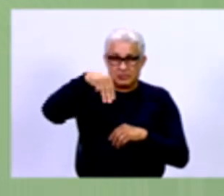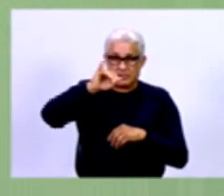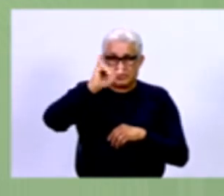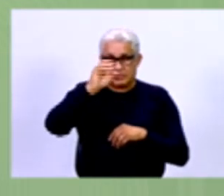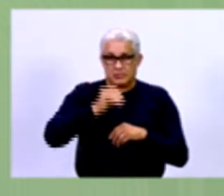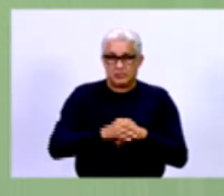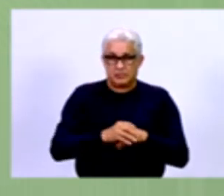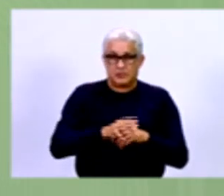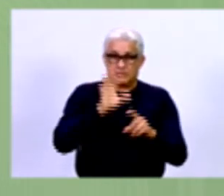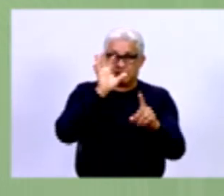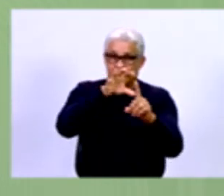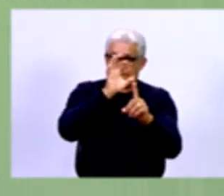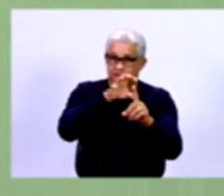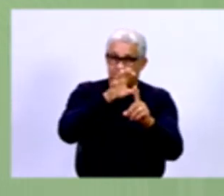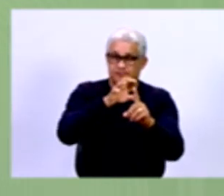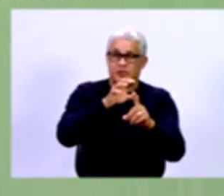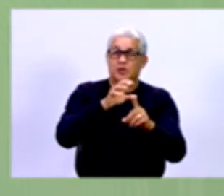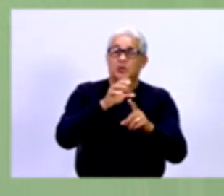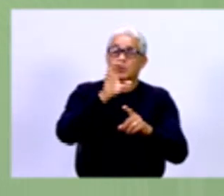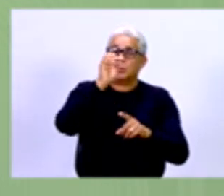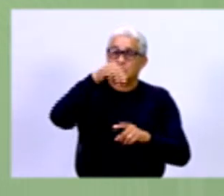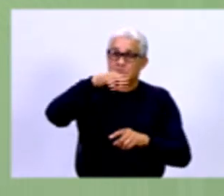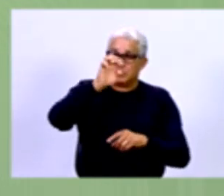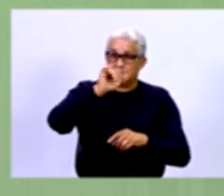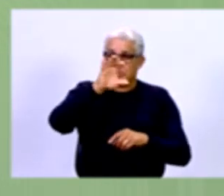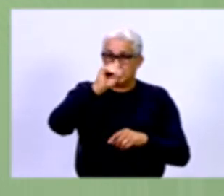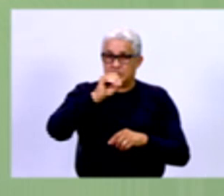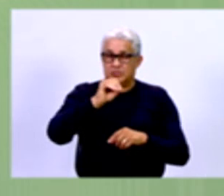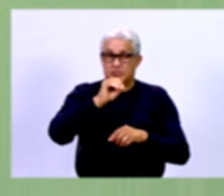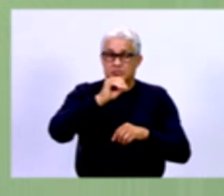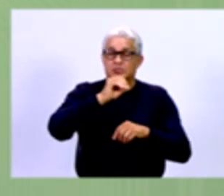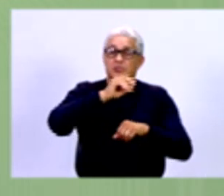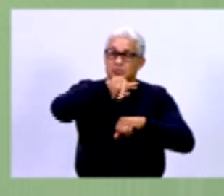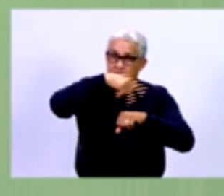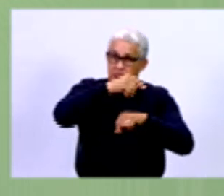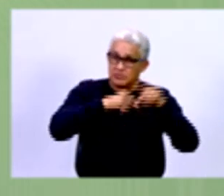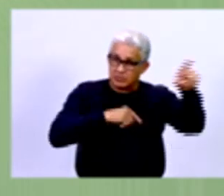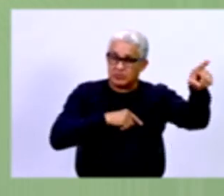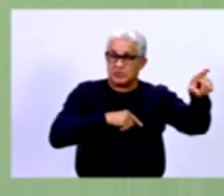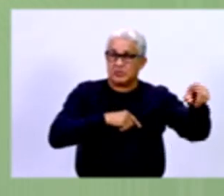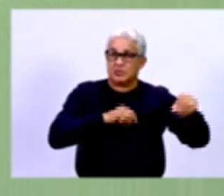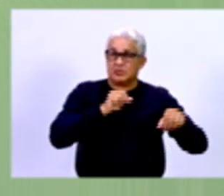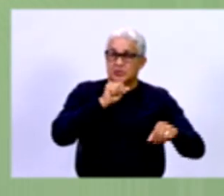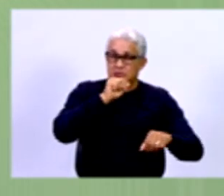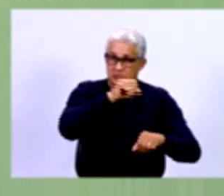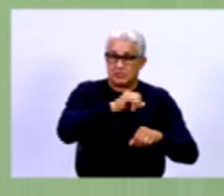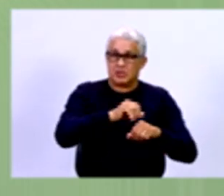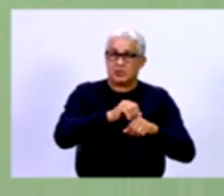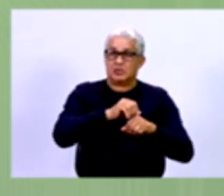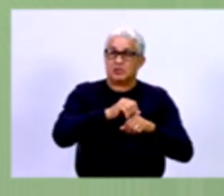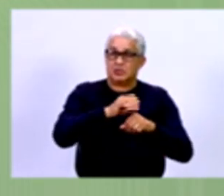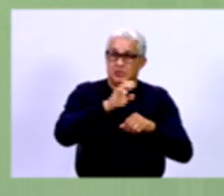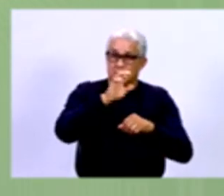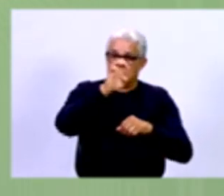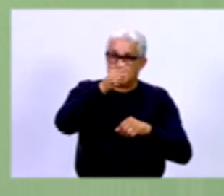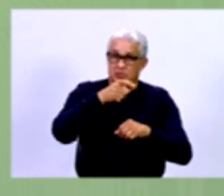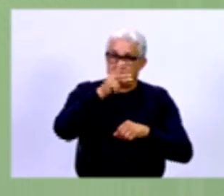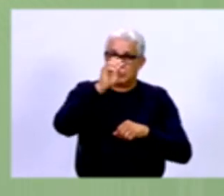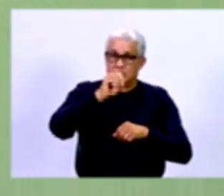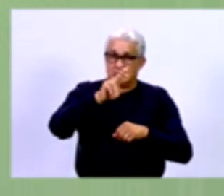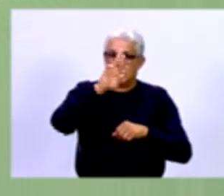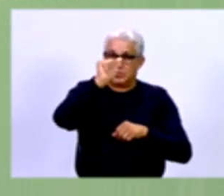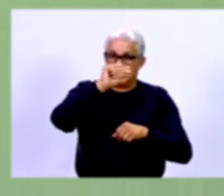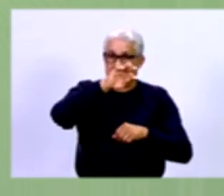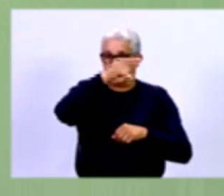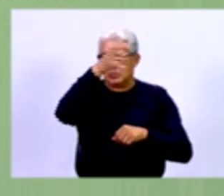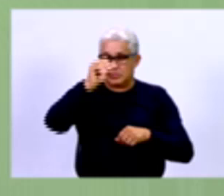sentido? Um aumento das exportações pode contribuir para o aumento do PIB e dentro de